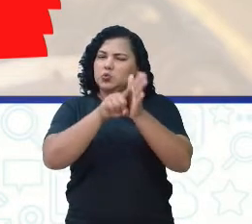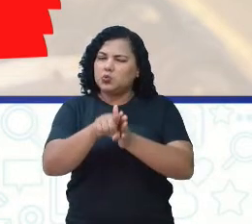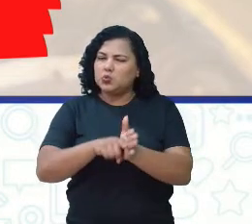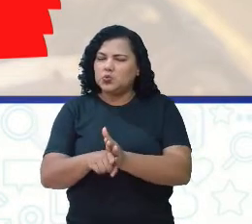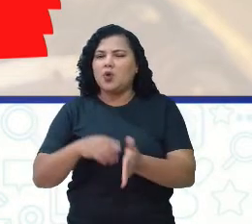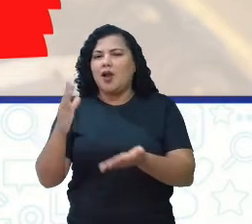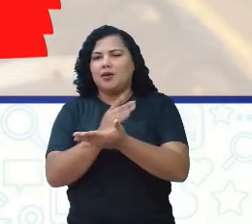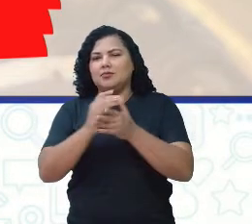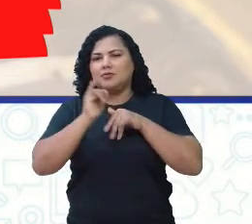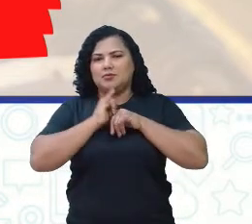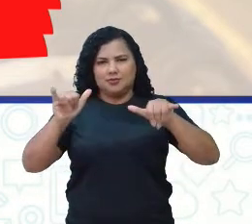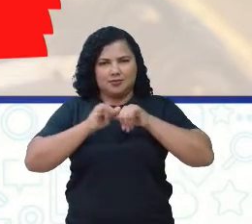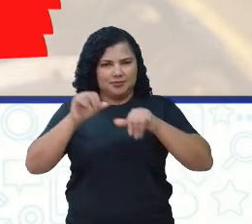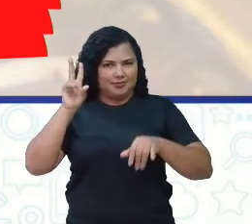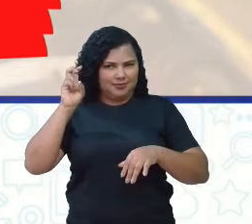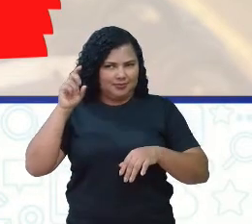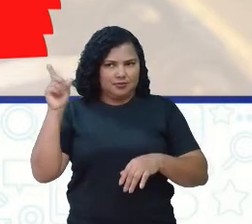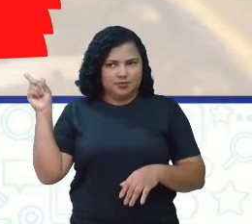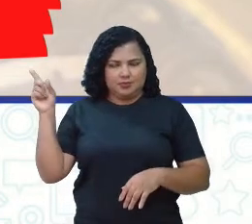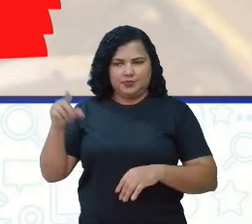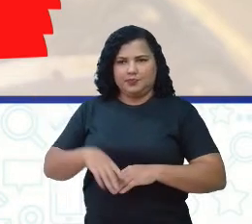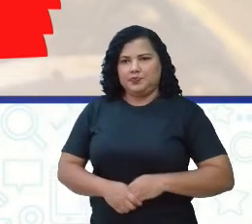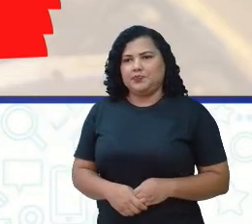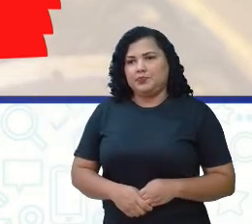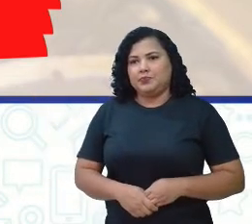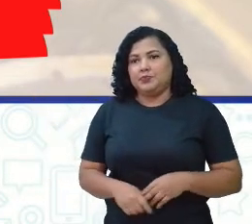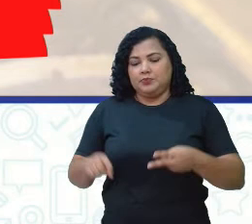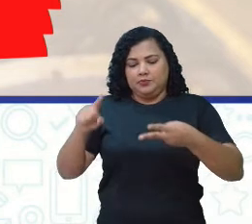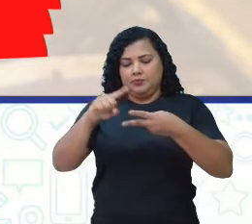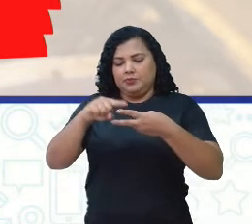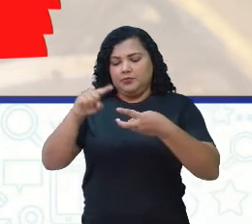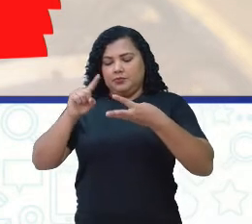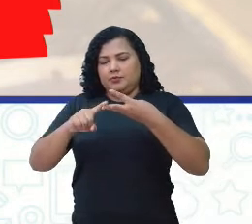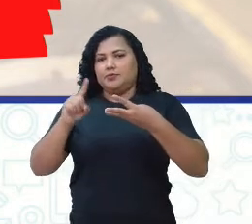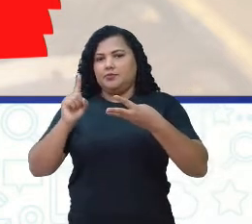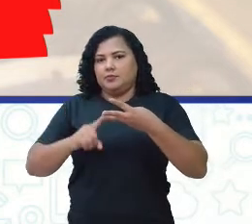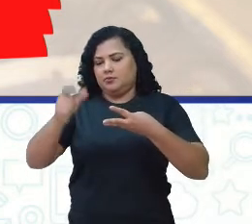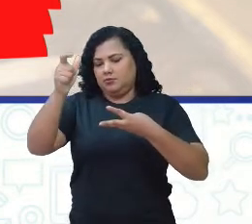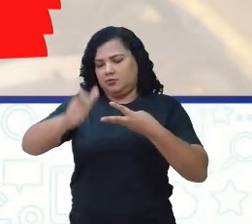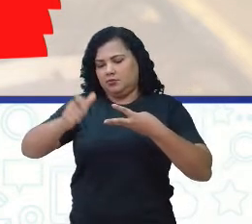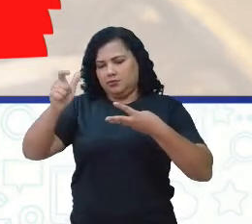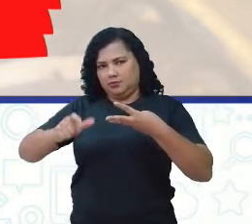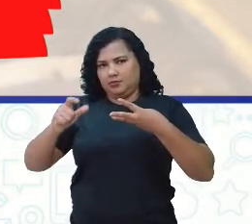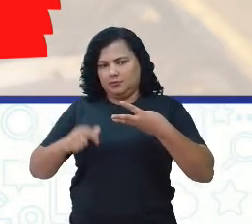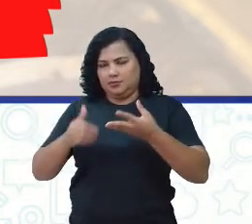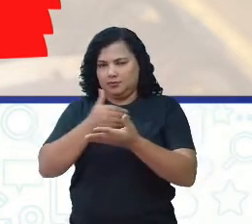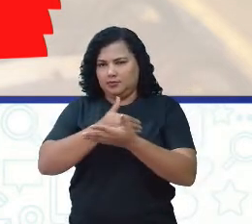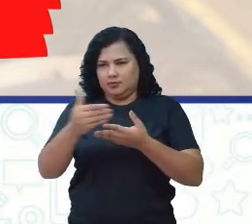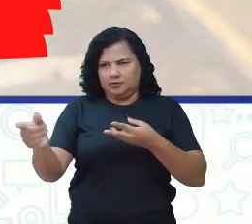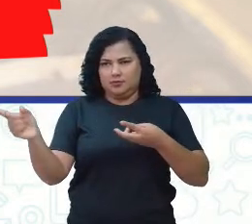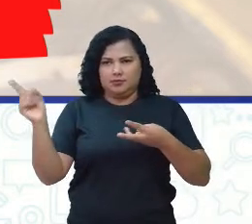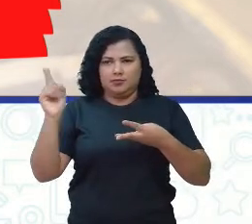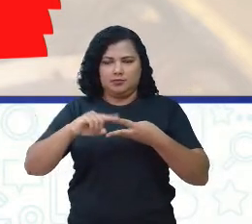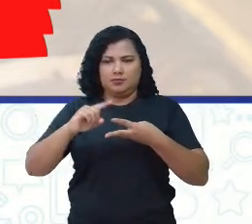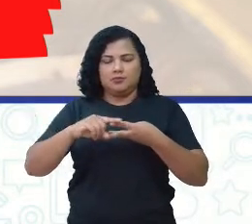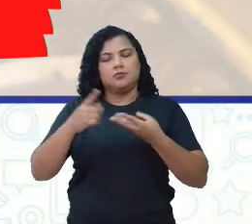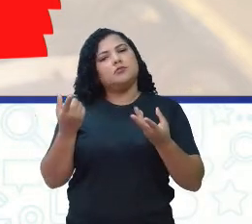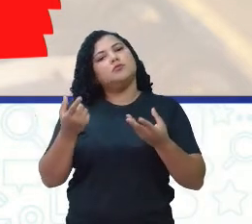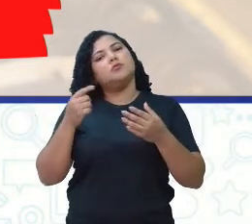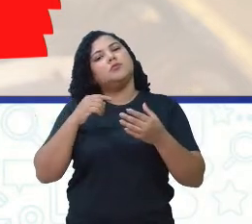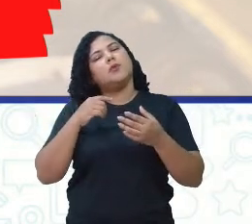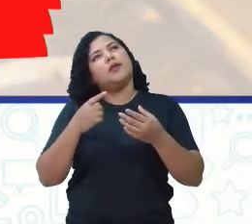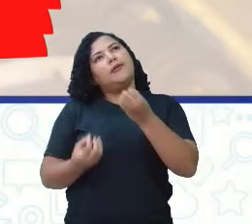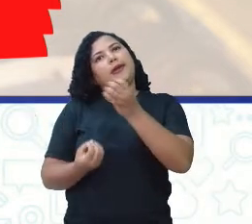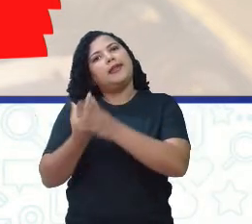sobre o marcha-bomba. Então, nós tínhamos aqui 3 pontos finais do marcha-bomba. Inicialmente, né, ele foi construído